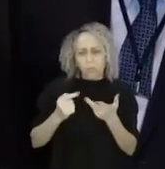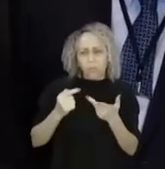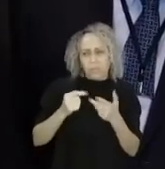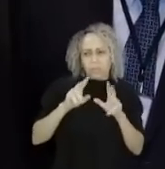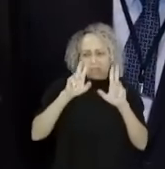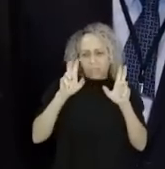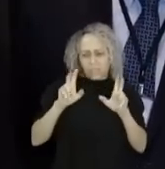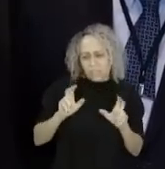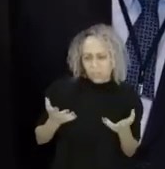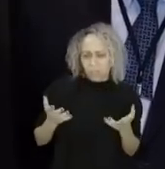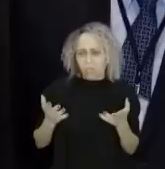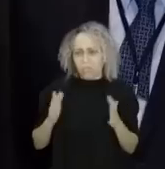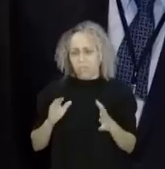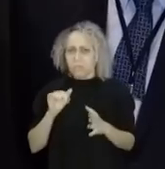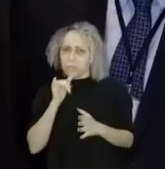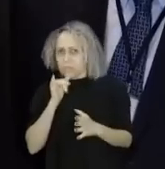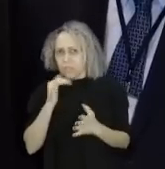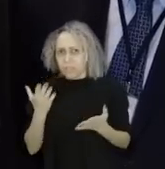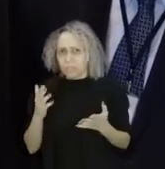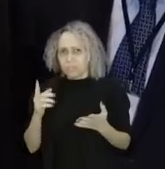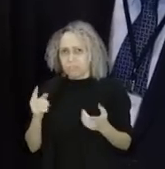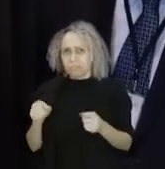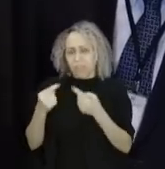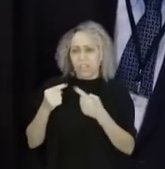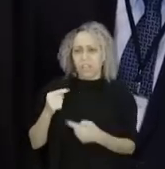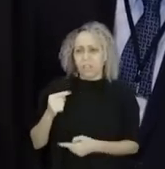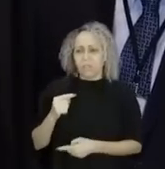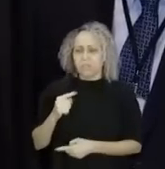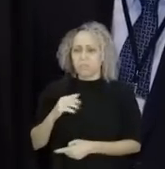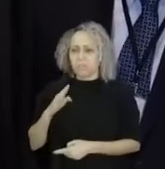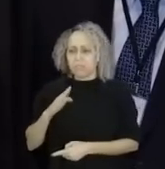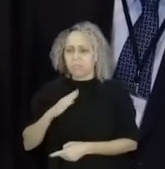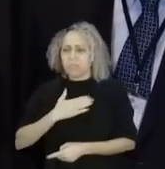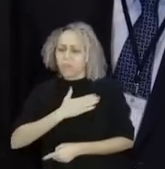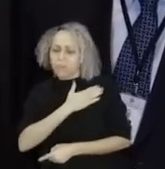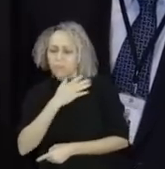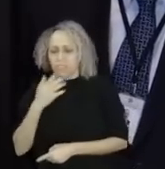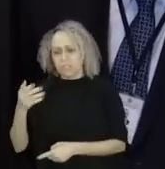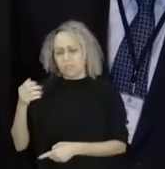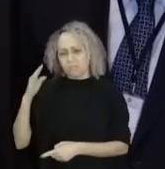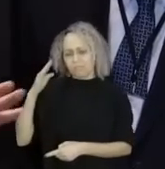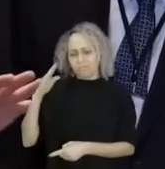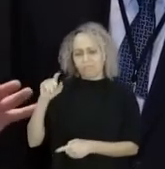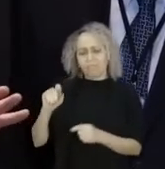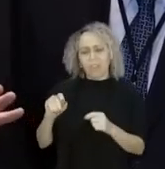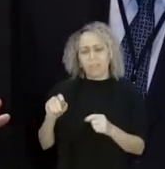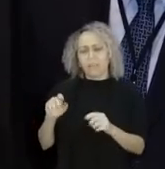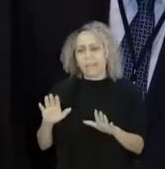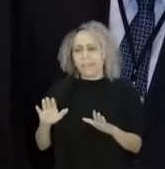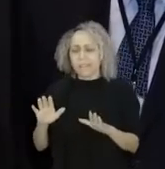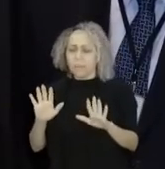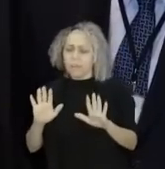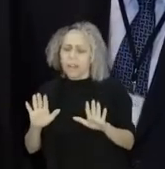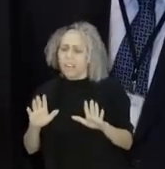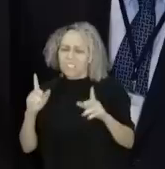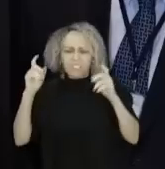iniciativa privada. Por quê? Porque por um motivo muito simples. Porque quem investe o próprio dinheiro toma